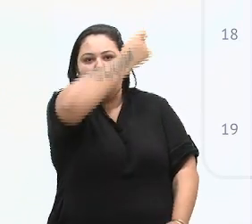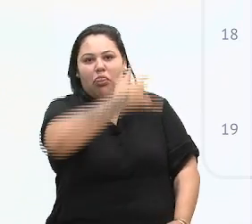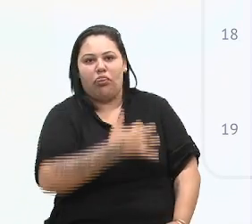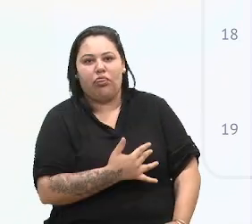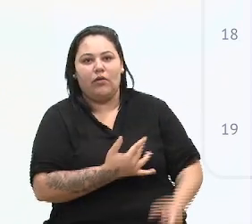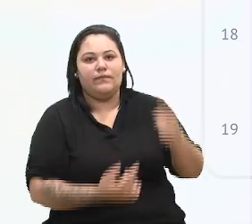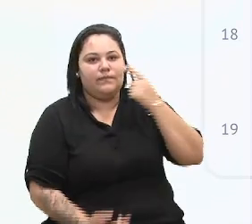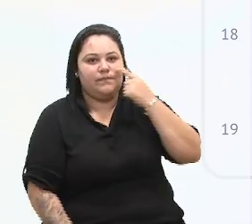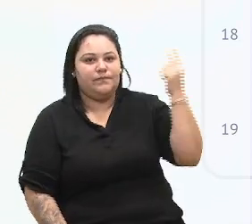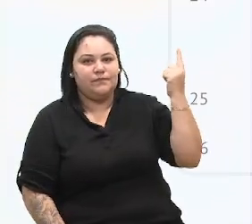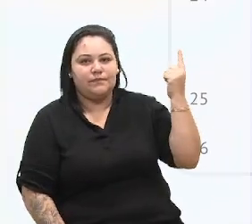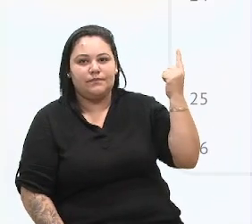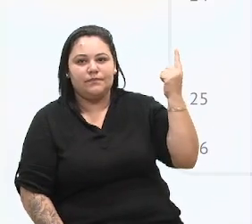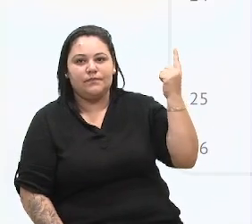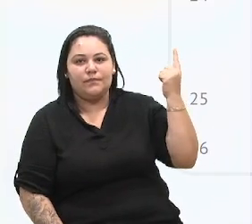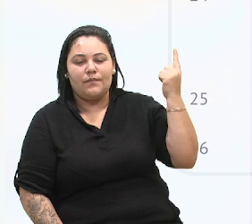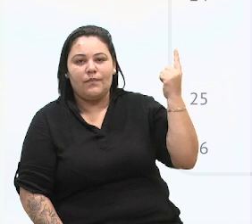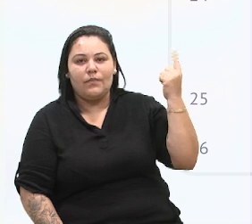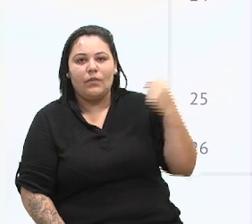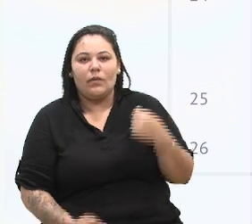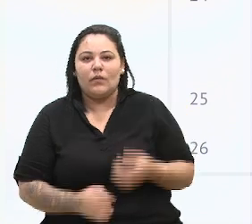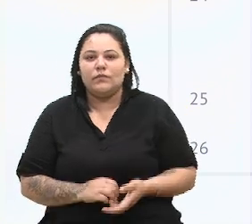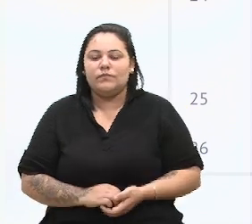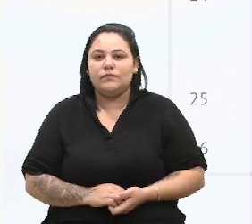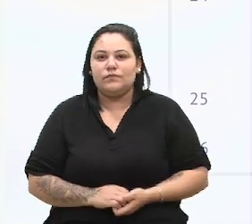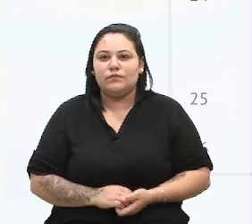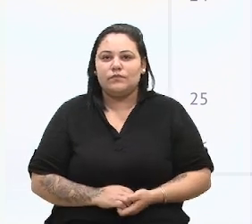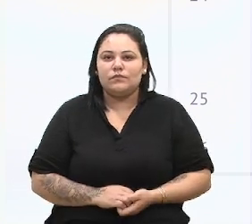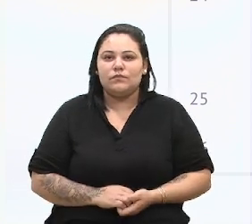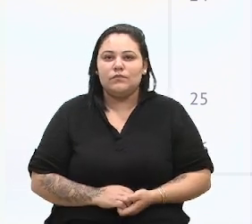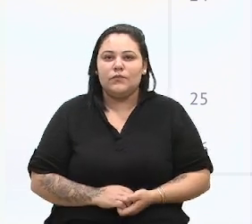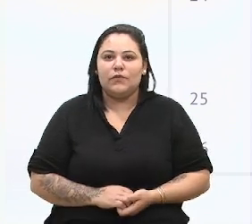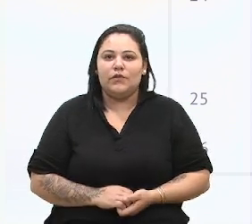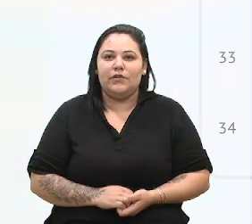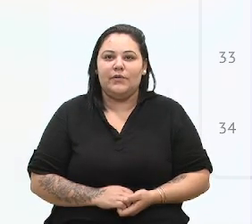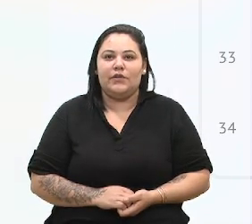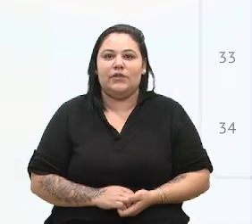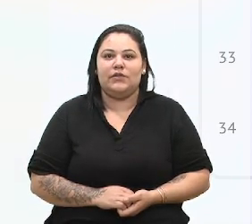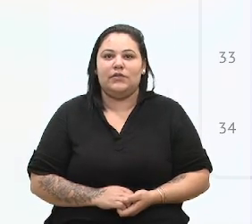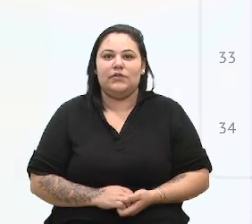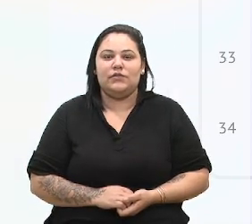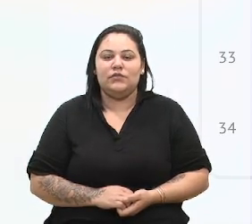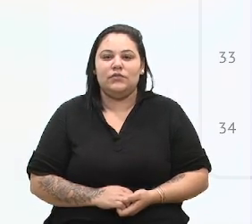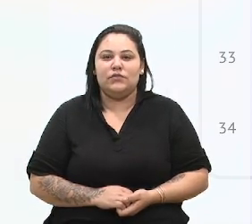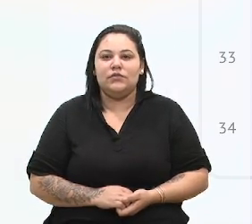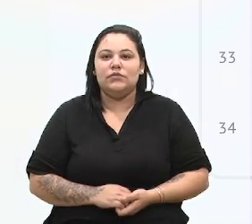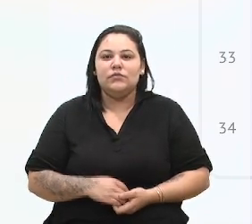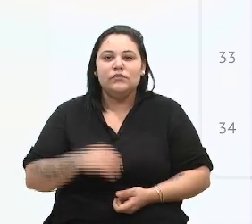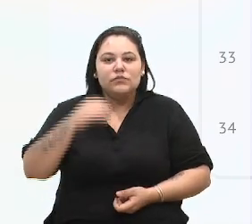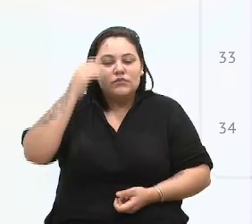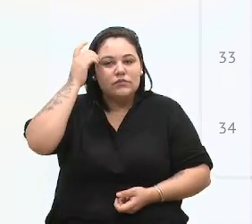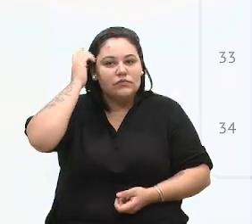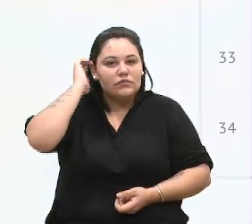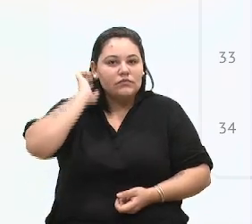Senhora de Fátima, Interlagos, São José, Bela Vista, Cruzeiro, Bom Pastor,